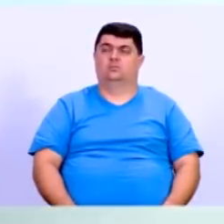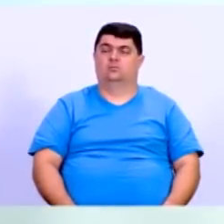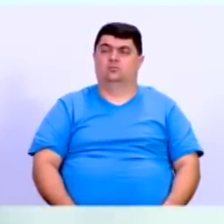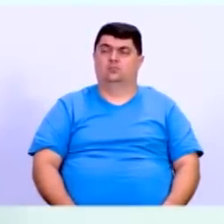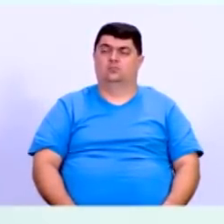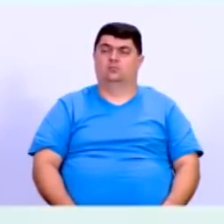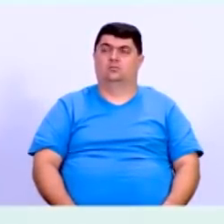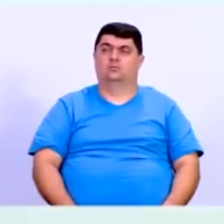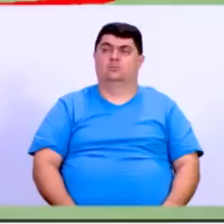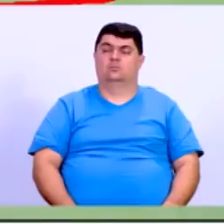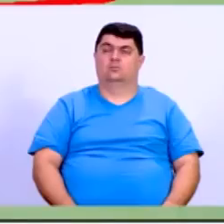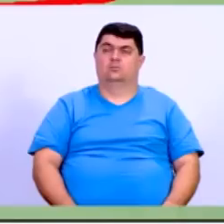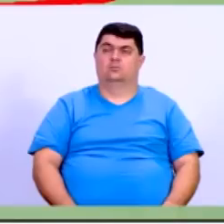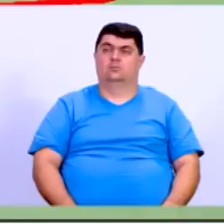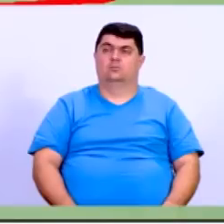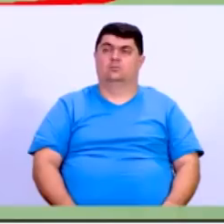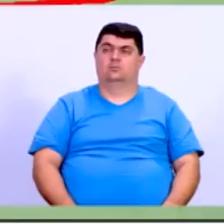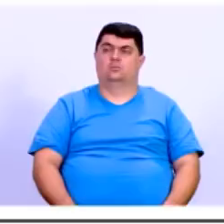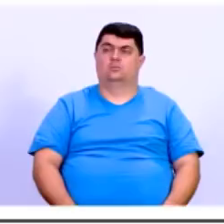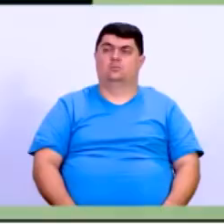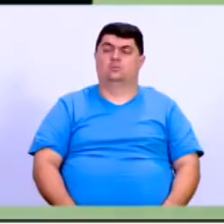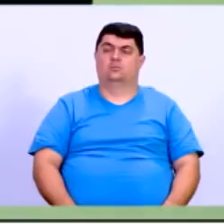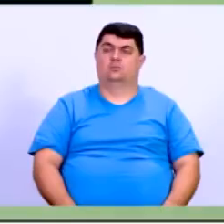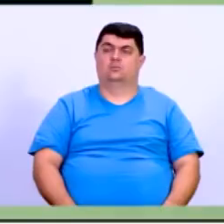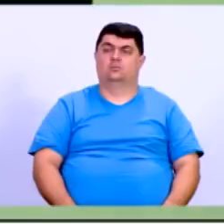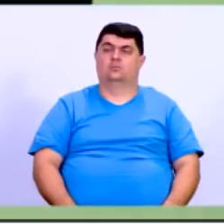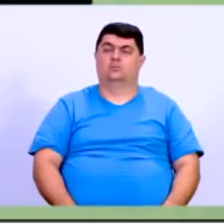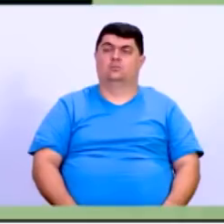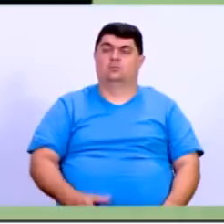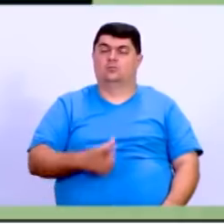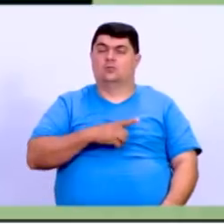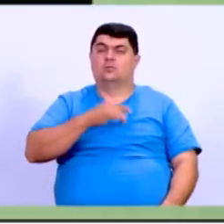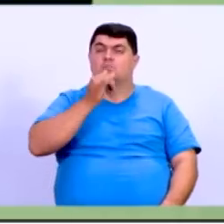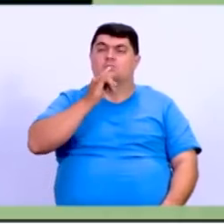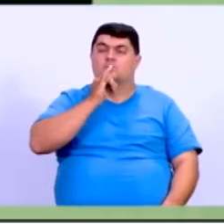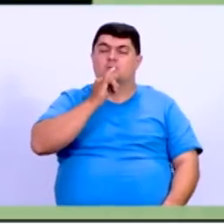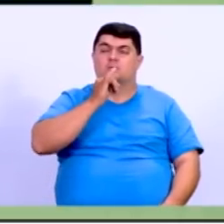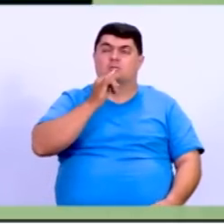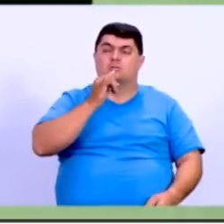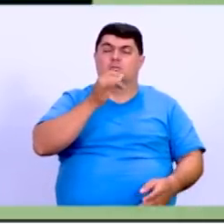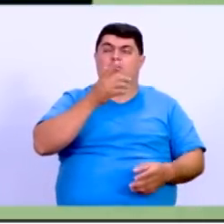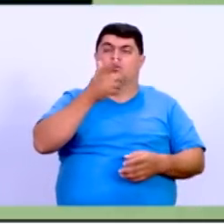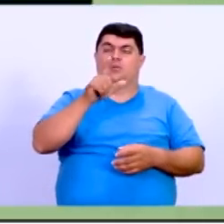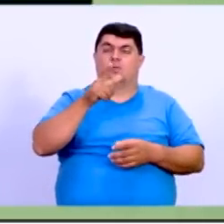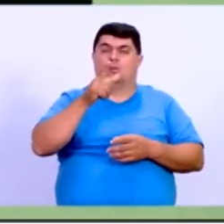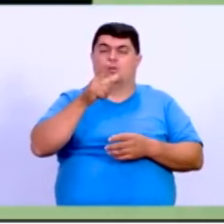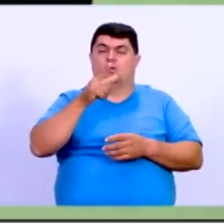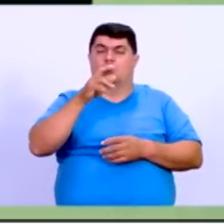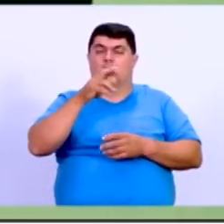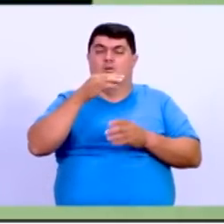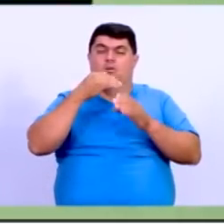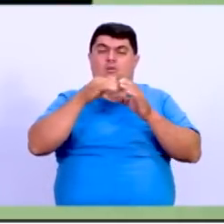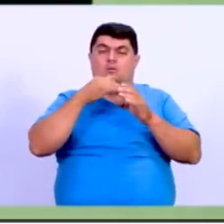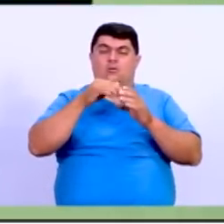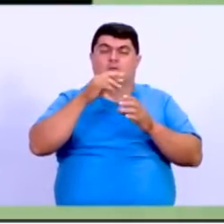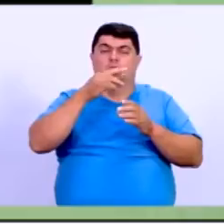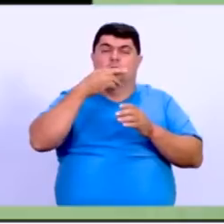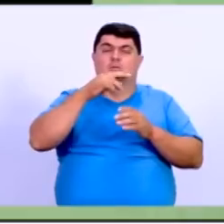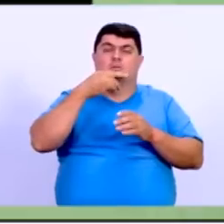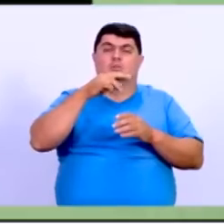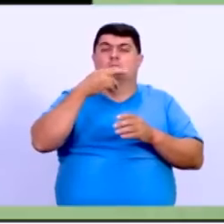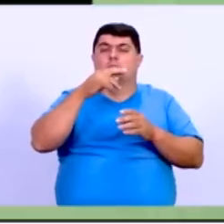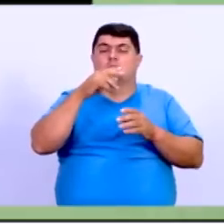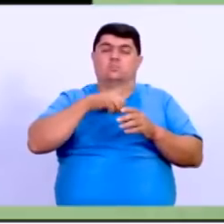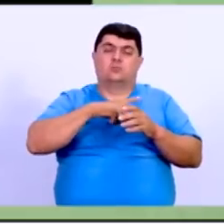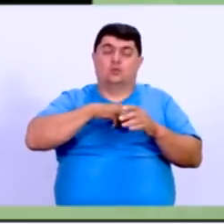Vem aqui comigo. Olha só, nós temos um exemplo aqui, ó, né, de servidor de rede. Nós falamos para vocês que esses